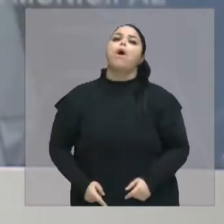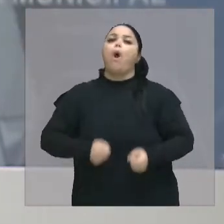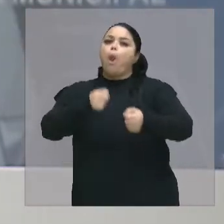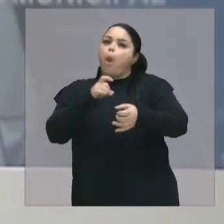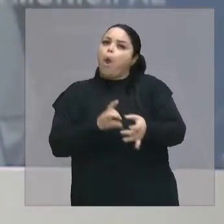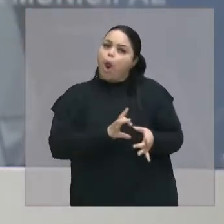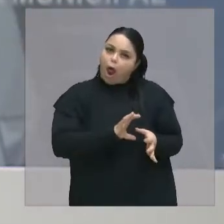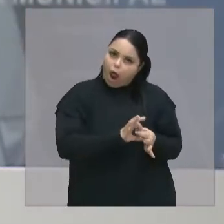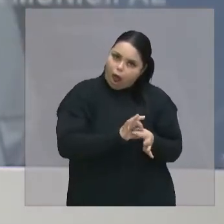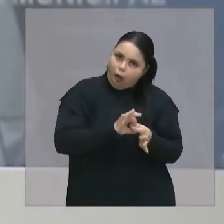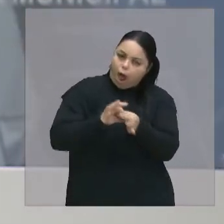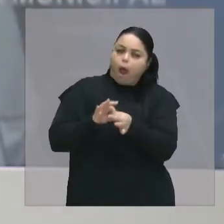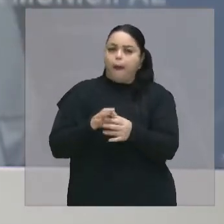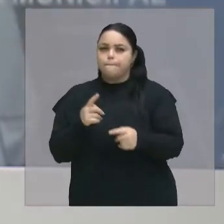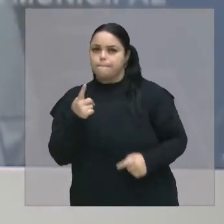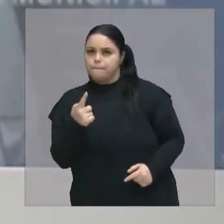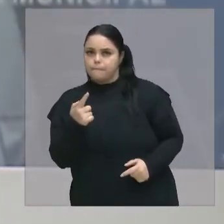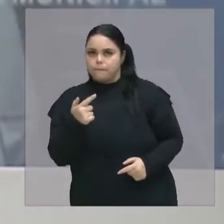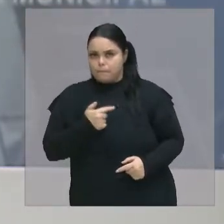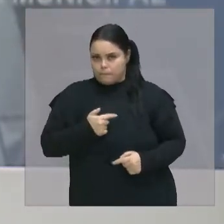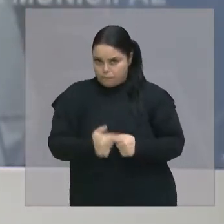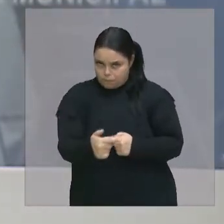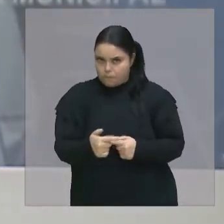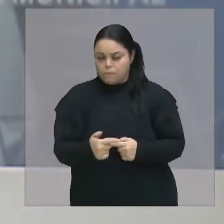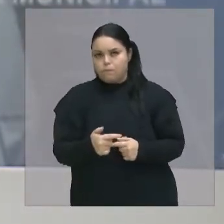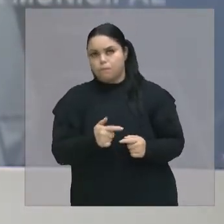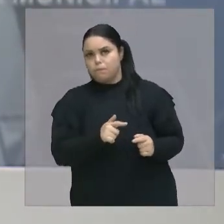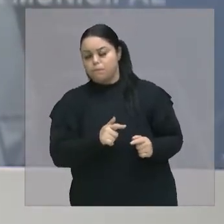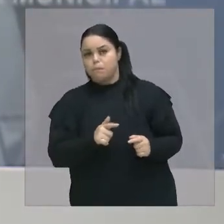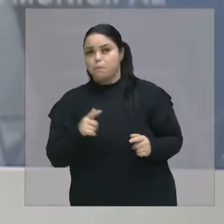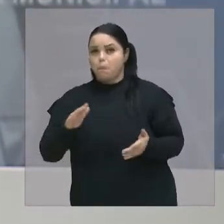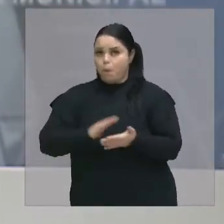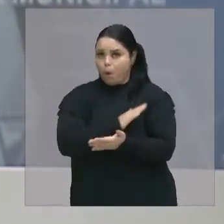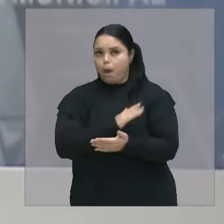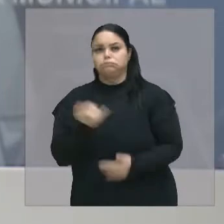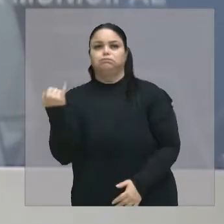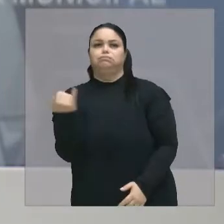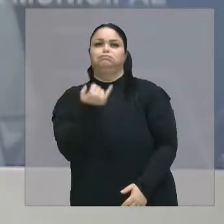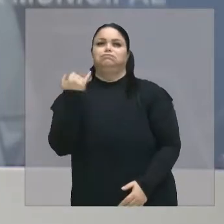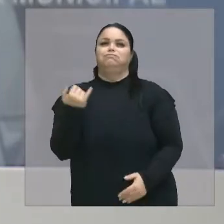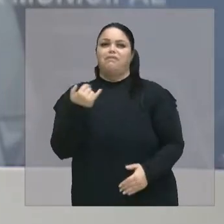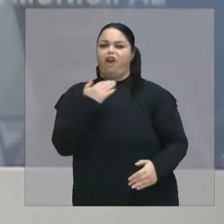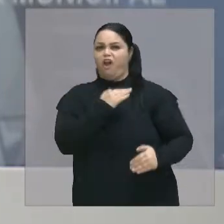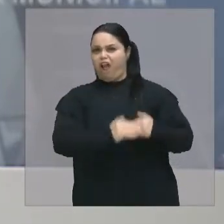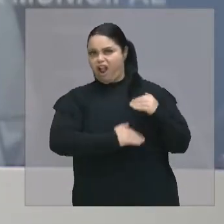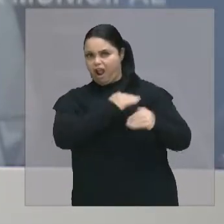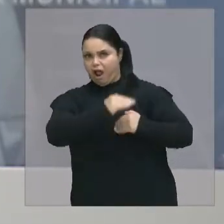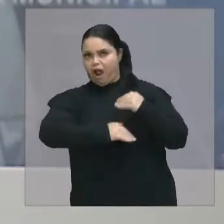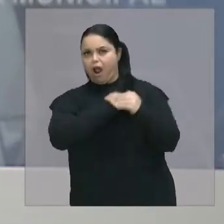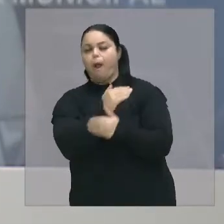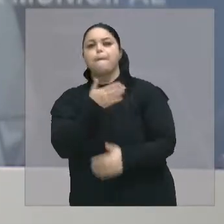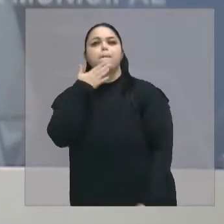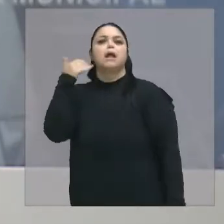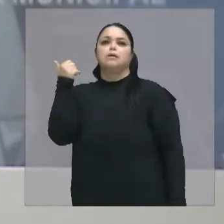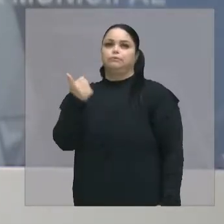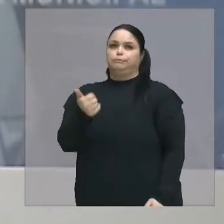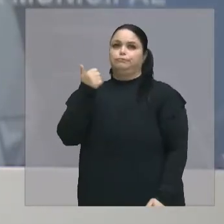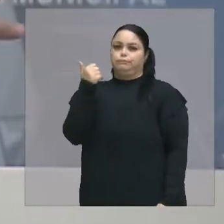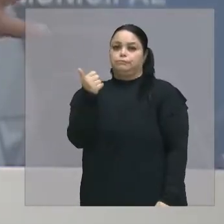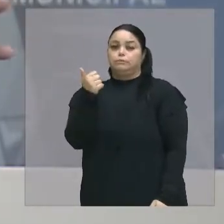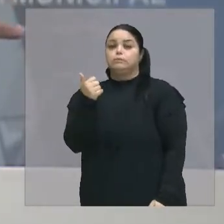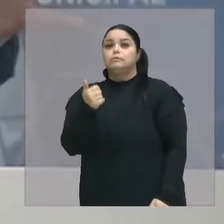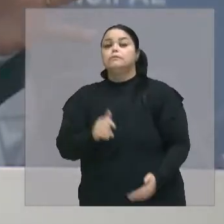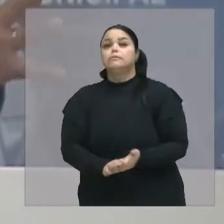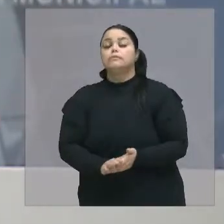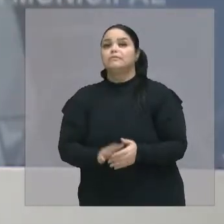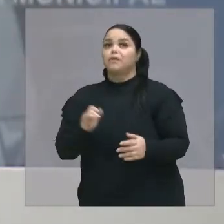dessas 2 semanas. Nós tivemos alguns importantes avanços, importantes melhorias, por conta